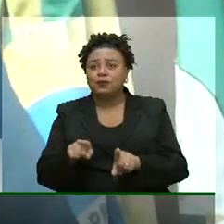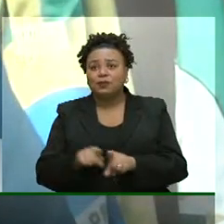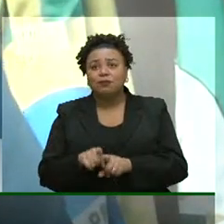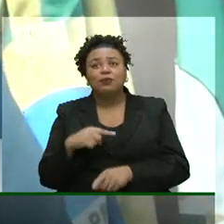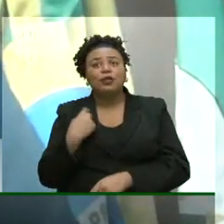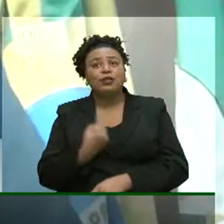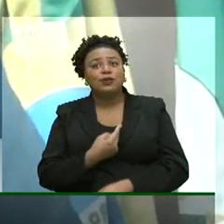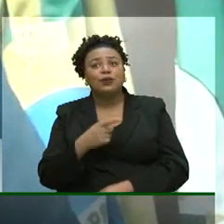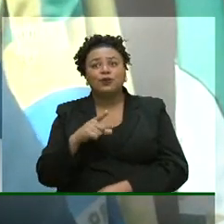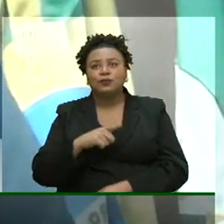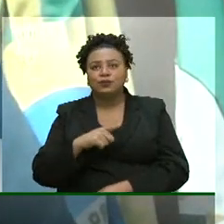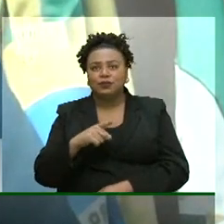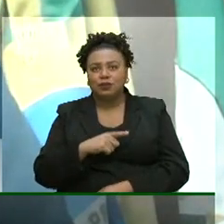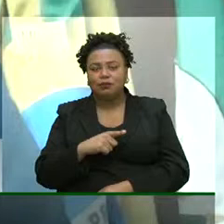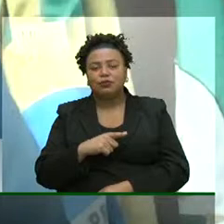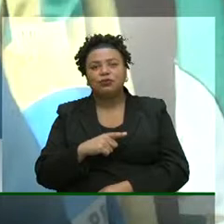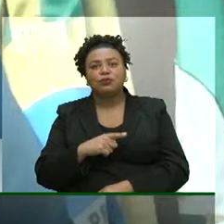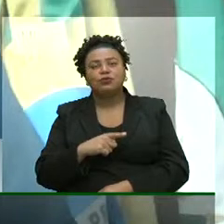temos aí